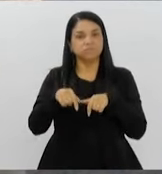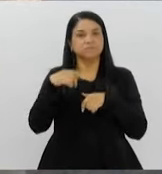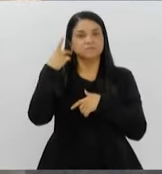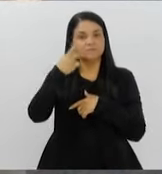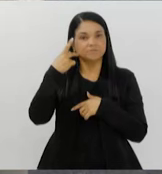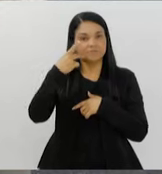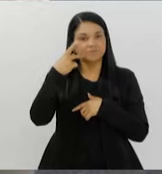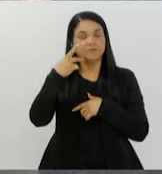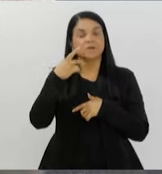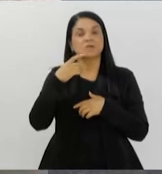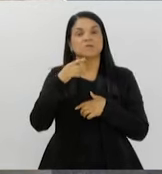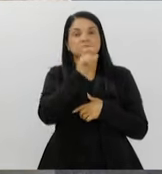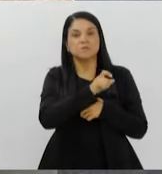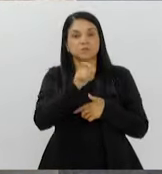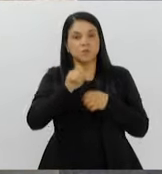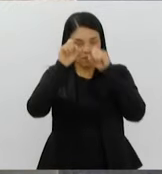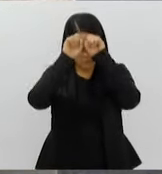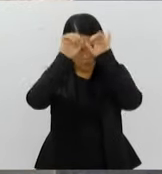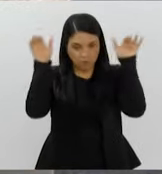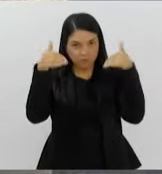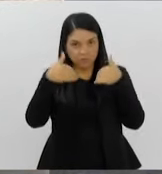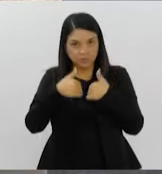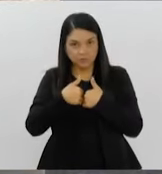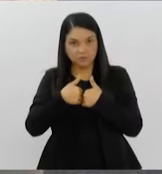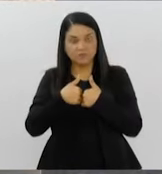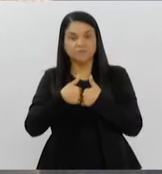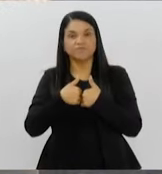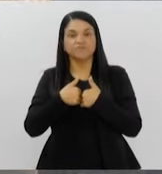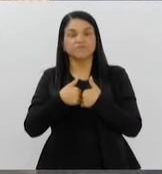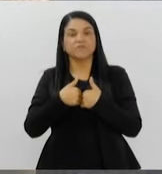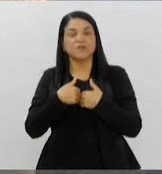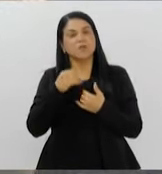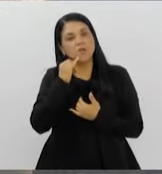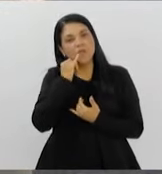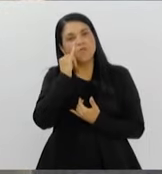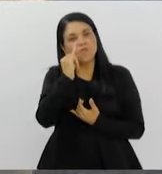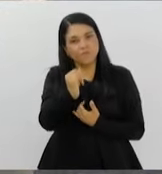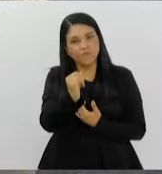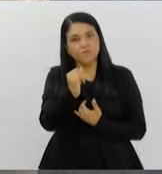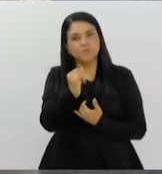das pessoas com autismo, eu digo que essa é uma causa